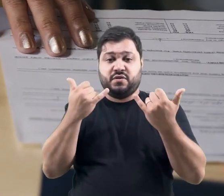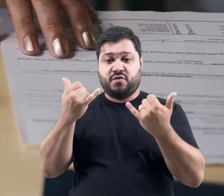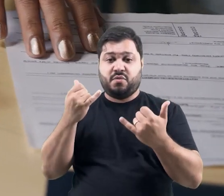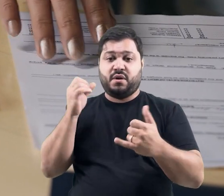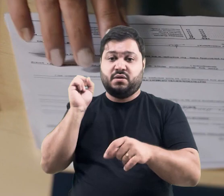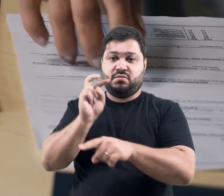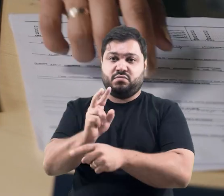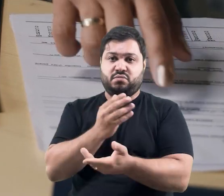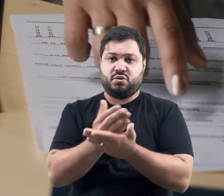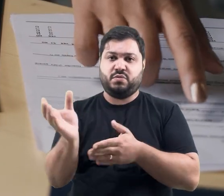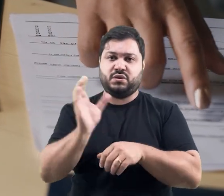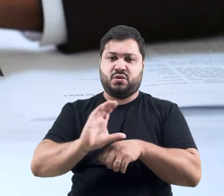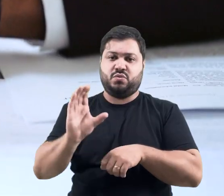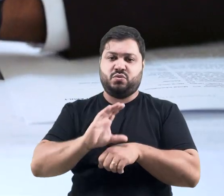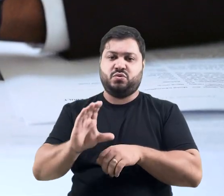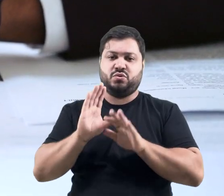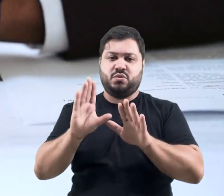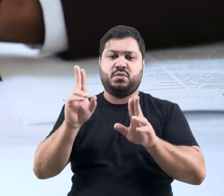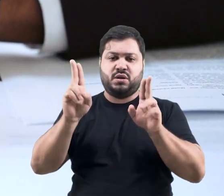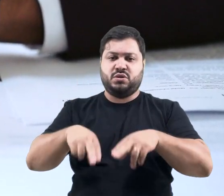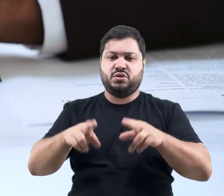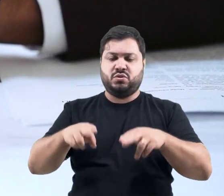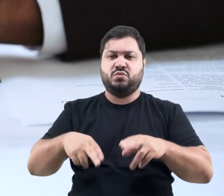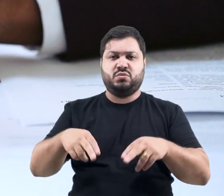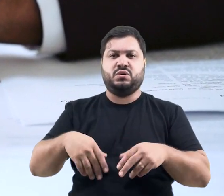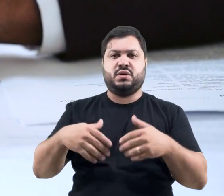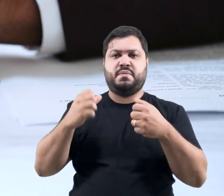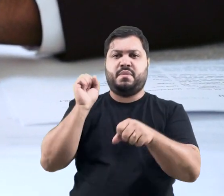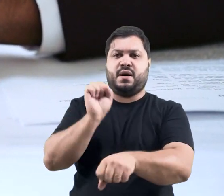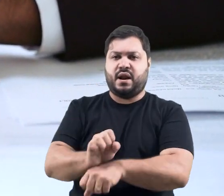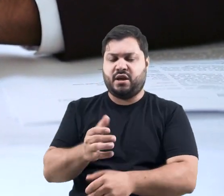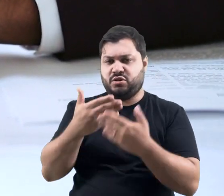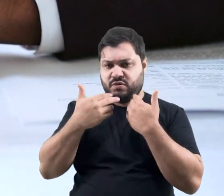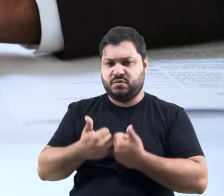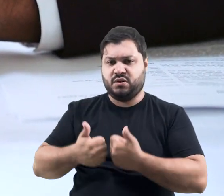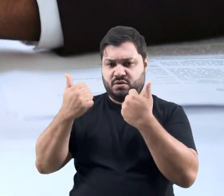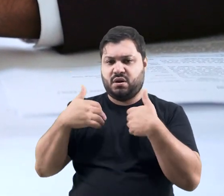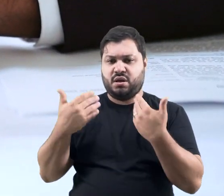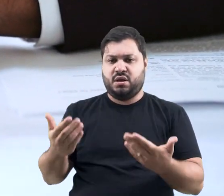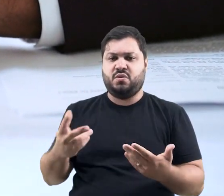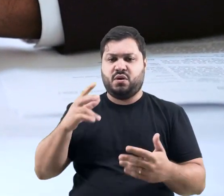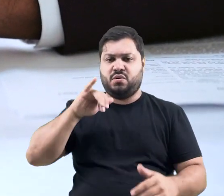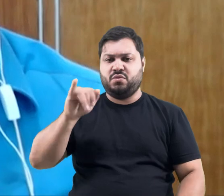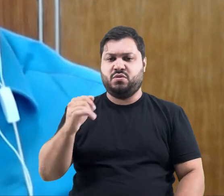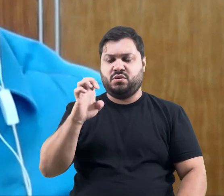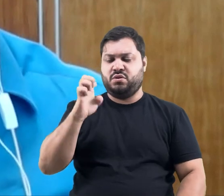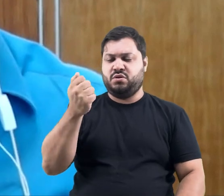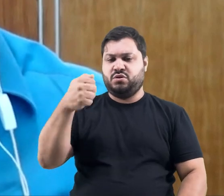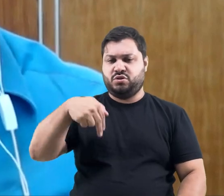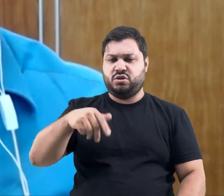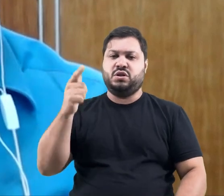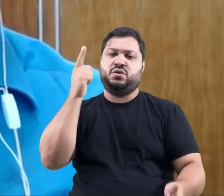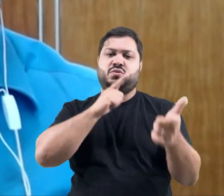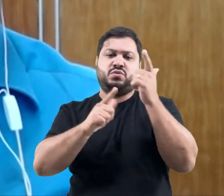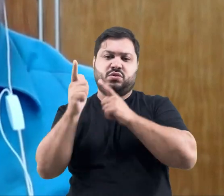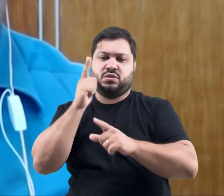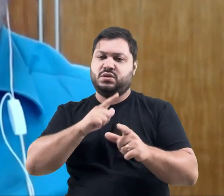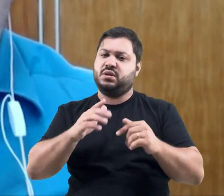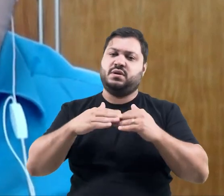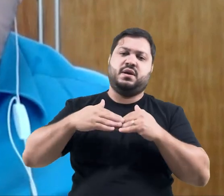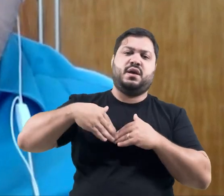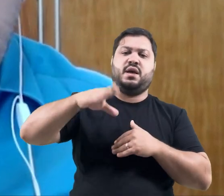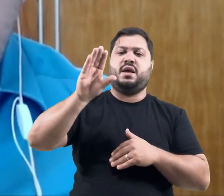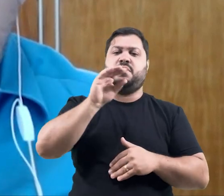deve se informar antes de iniciar os estudos, mas nunca deixar de se aperfeiçoar. Afinal, como pontua Giancarlo,